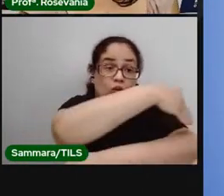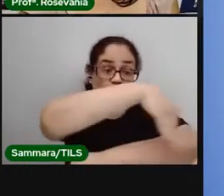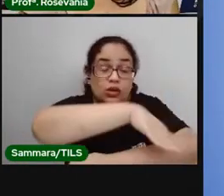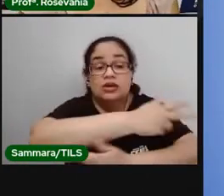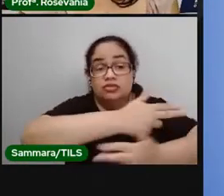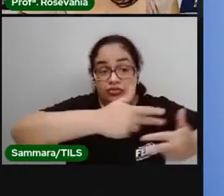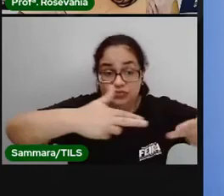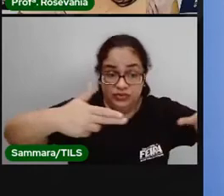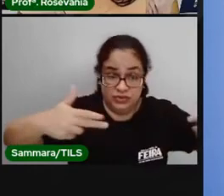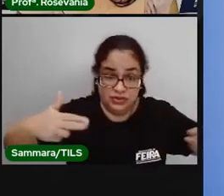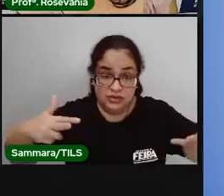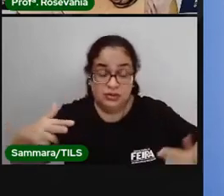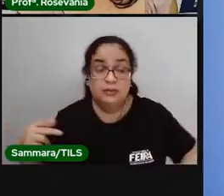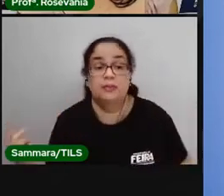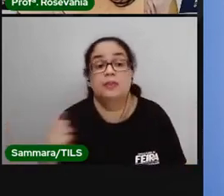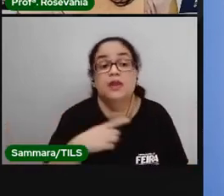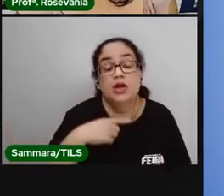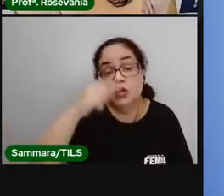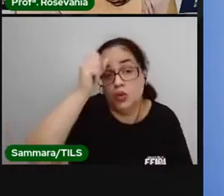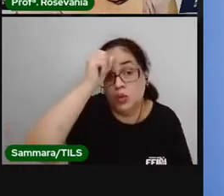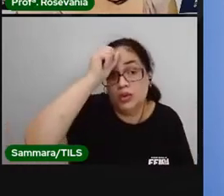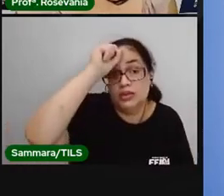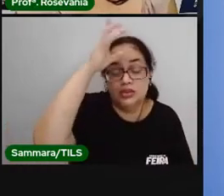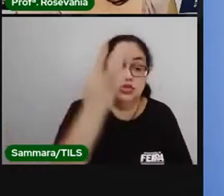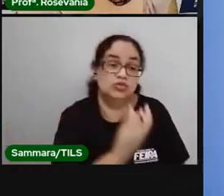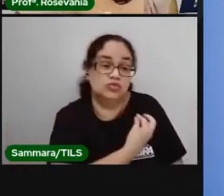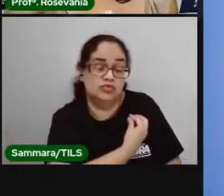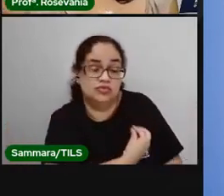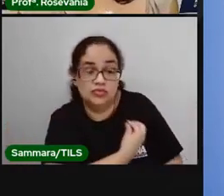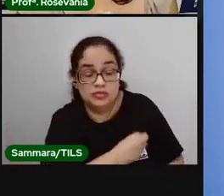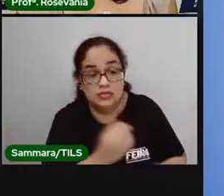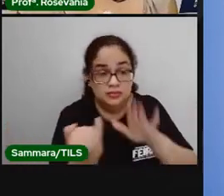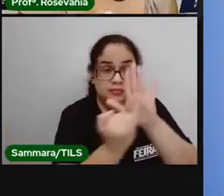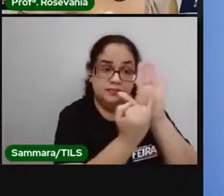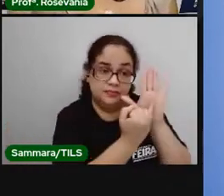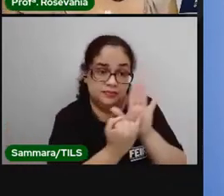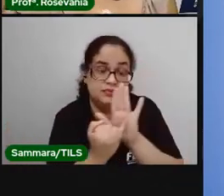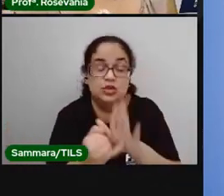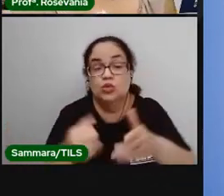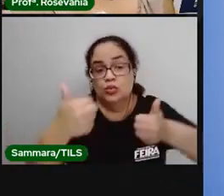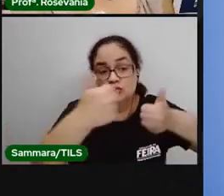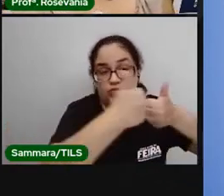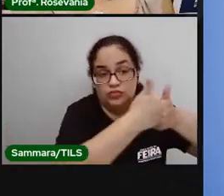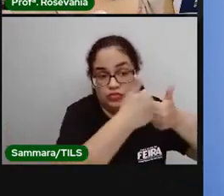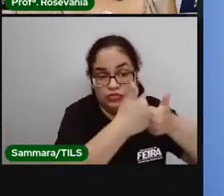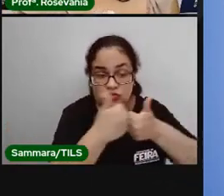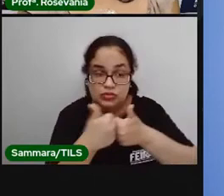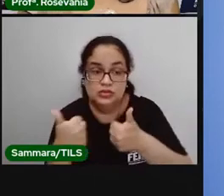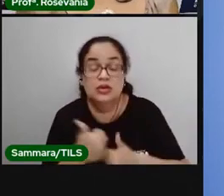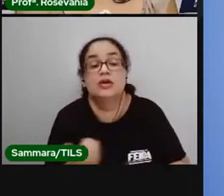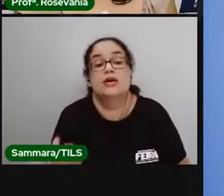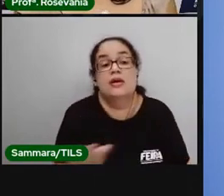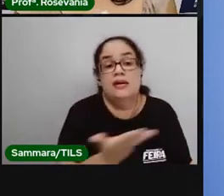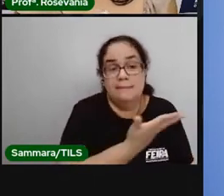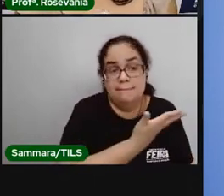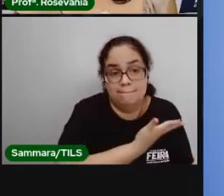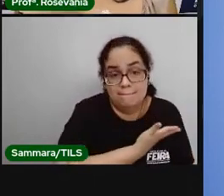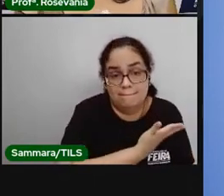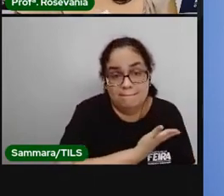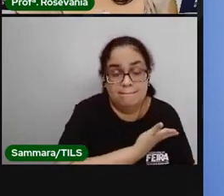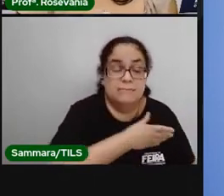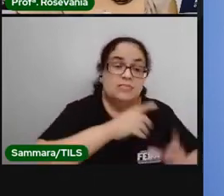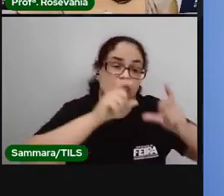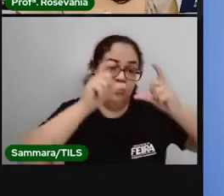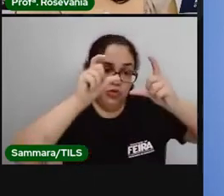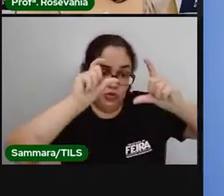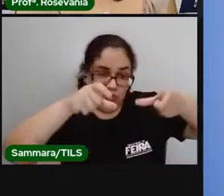coisas trariam para a gente uma ideia de cotidiano, uma ideia de identidade. O meu vizinho, né, os meus coleguinhas. Então, o lugar